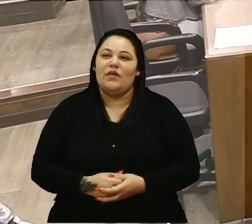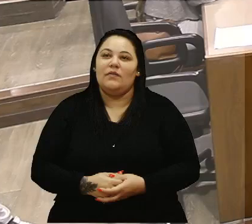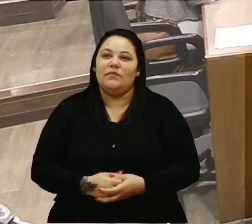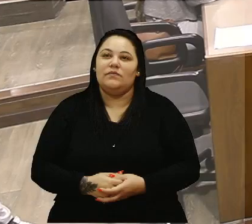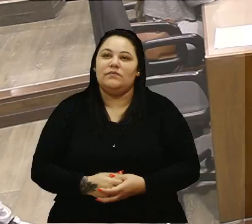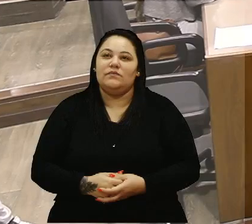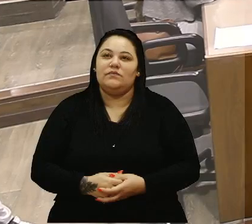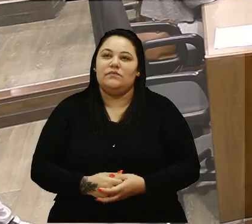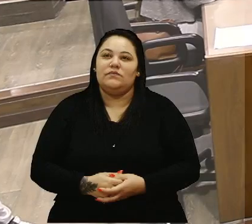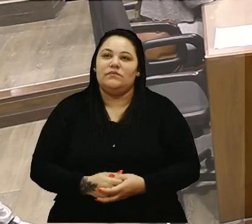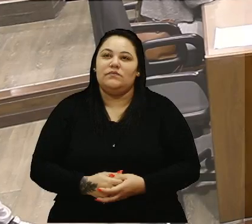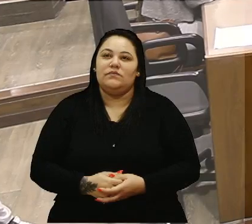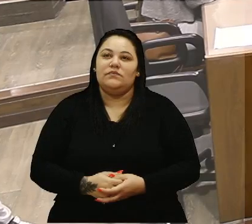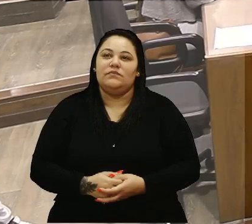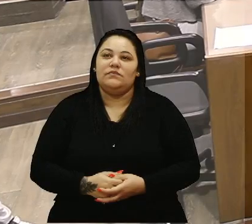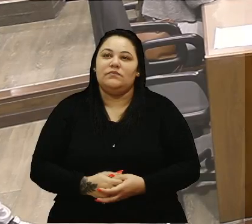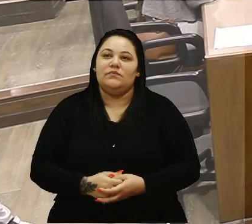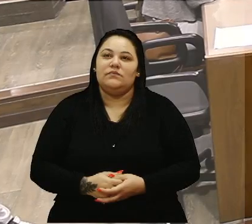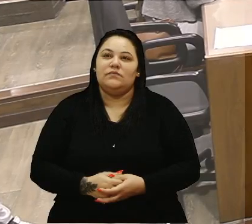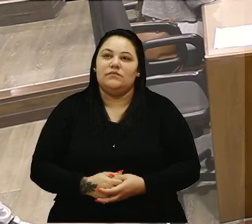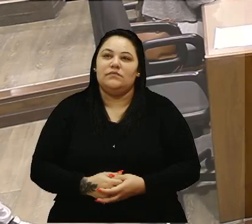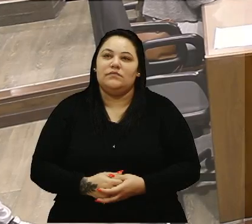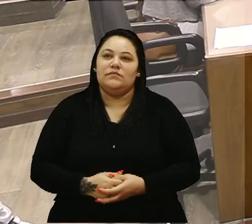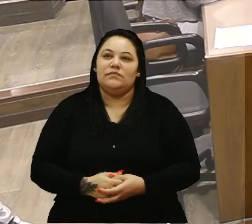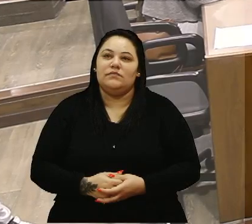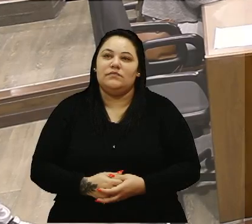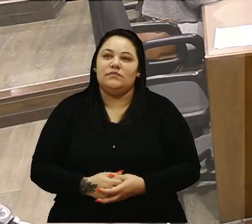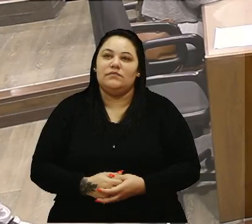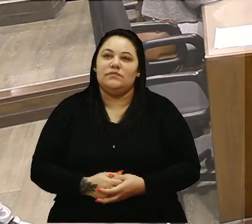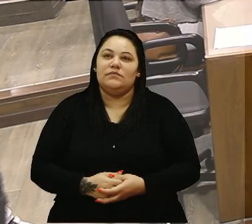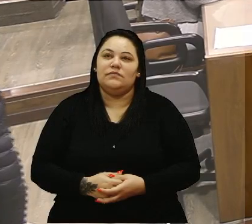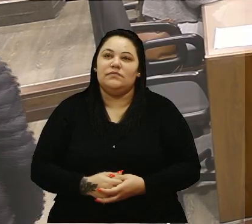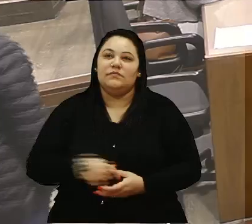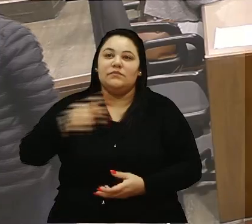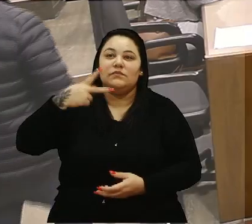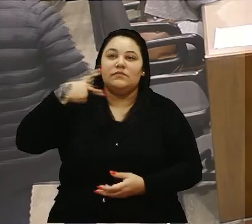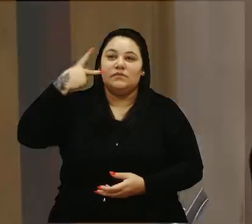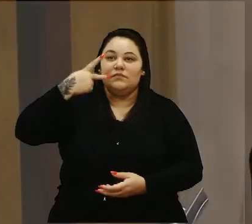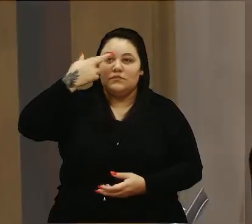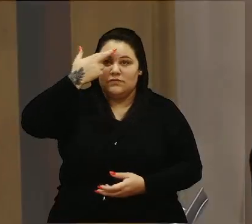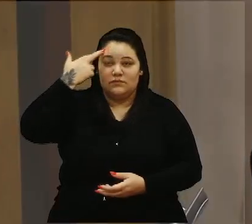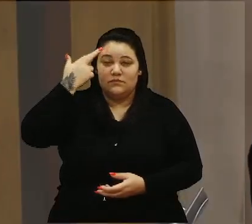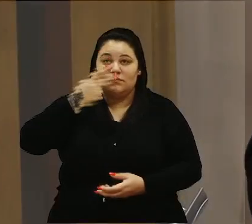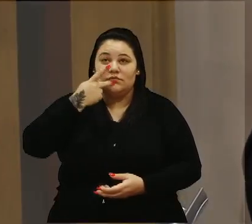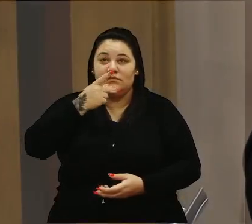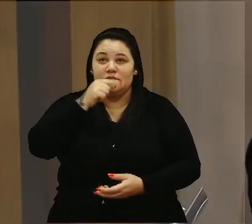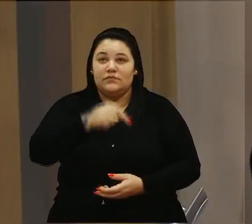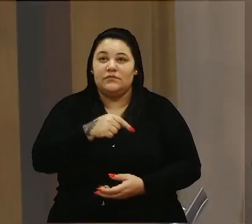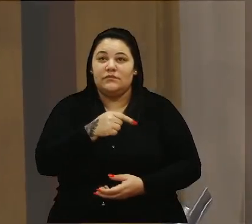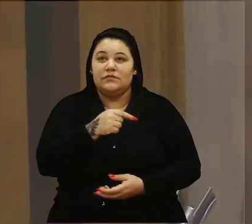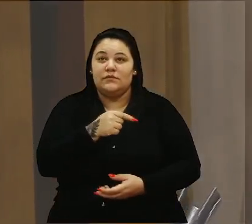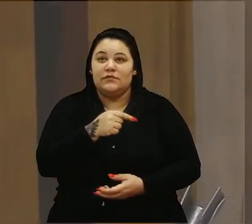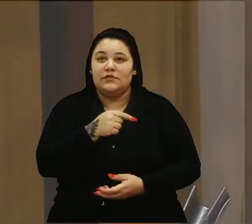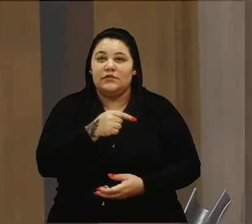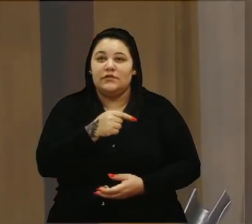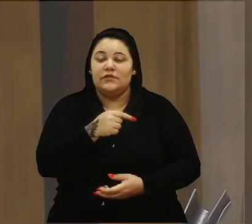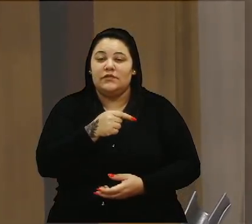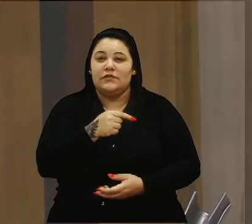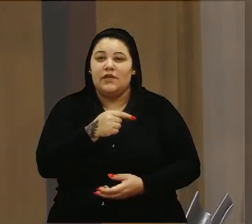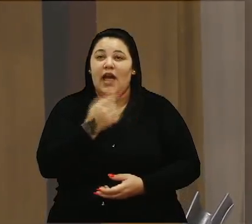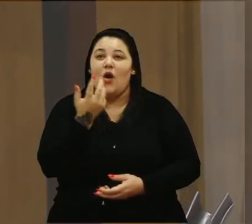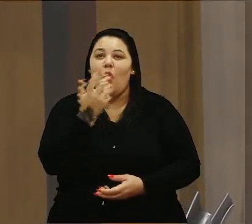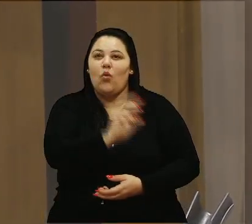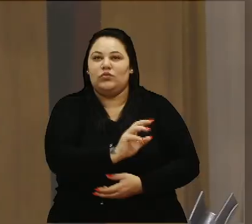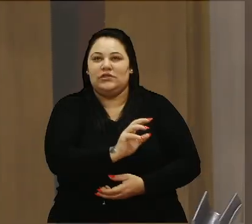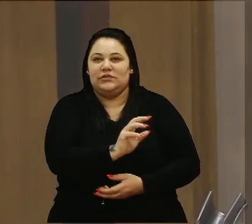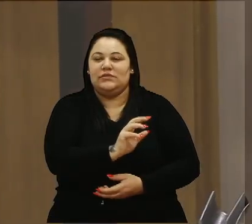Quanto a esse negócio o vereador Rafael falou aqui que é contra, né,